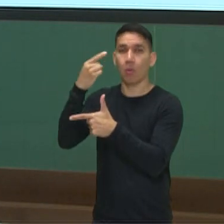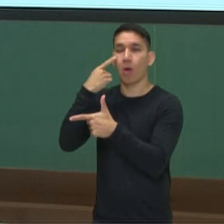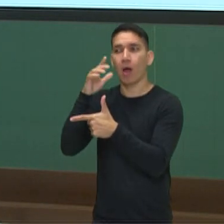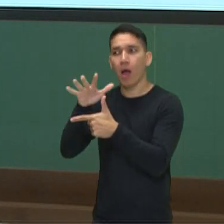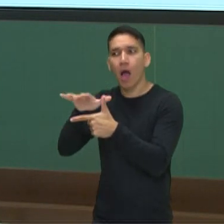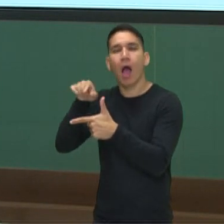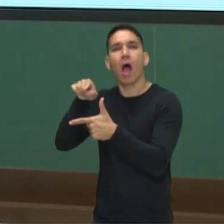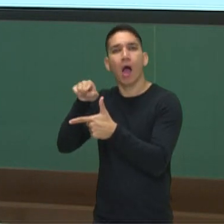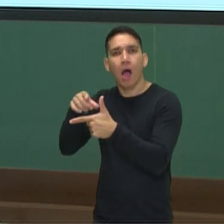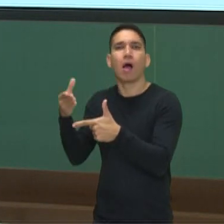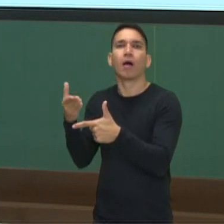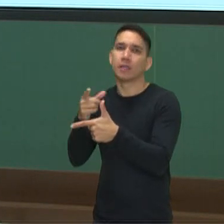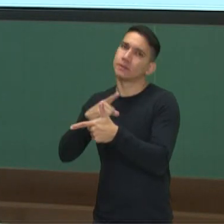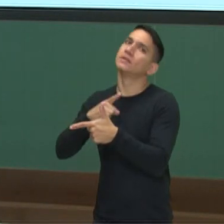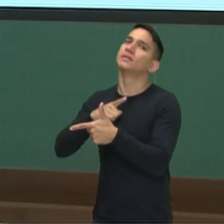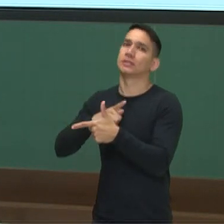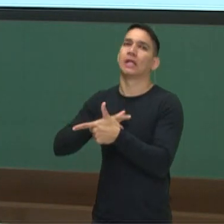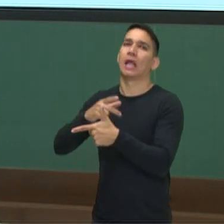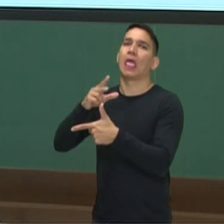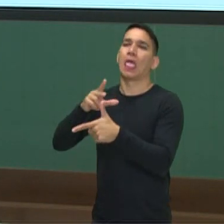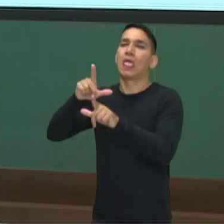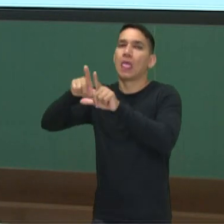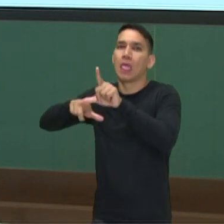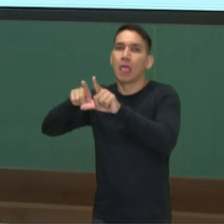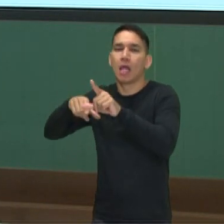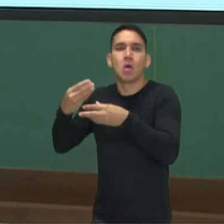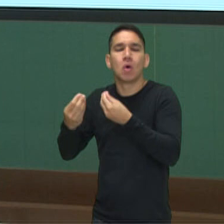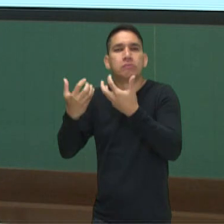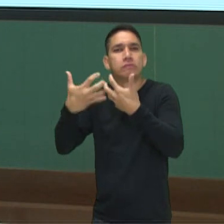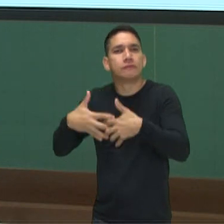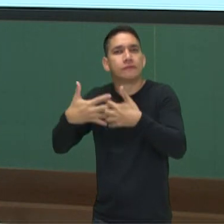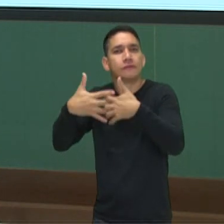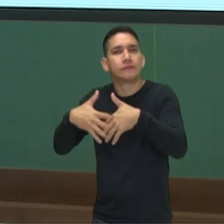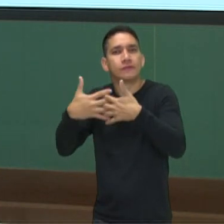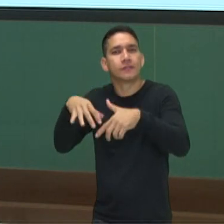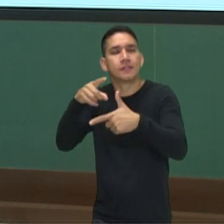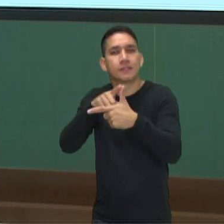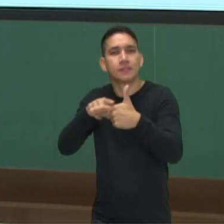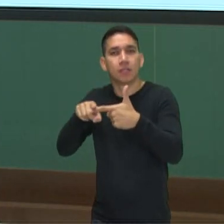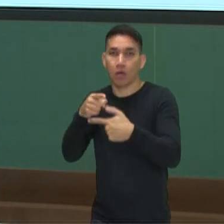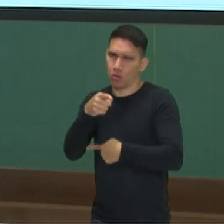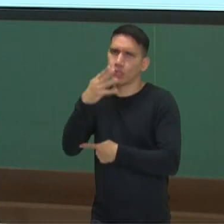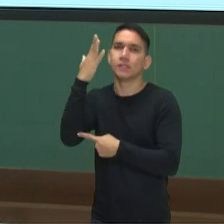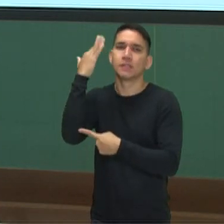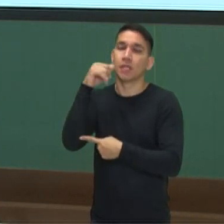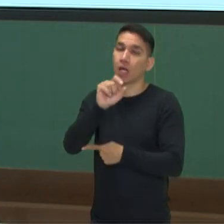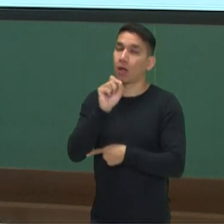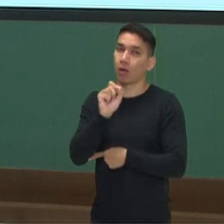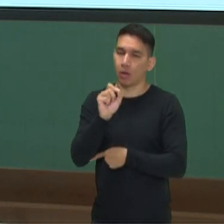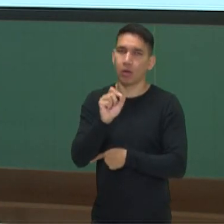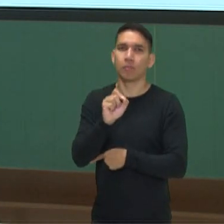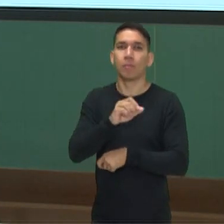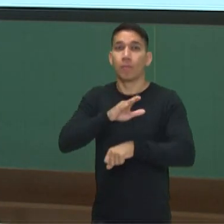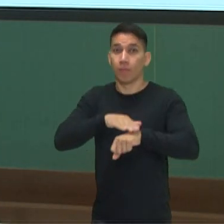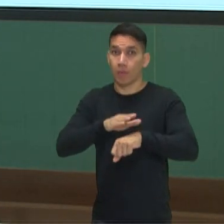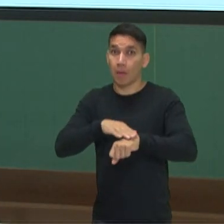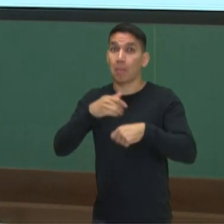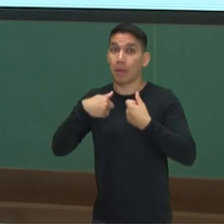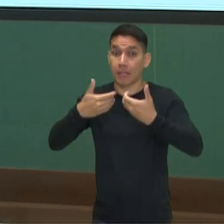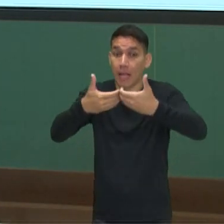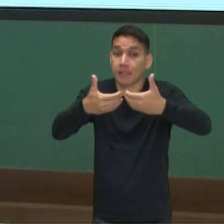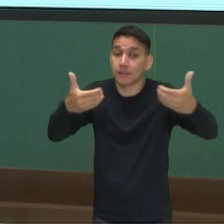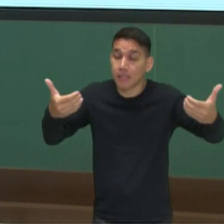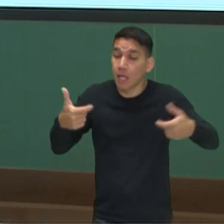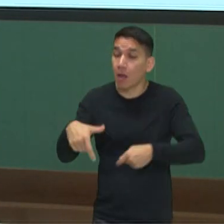tem letrinha. Então, como é que vai funcionar a divisão aqui, certo? Já sabe você que tem que separar